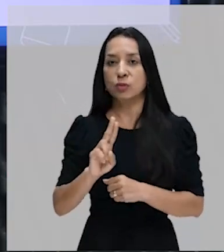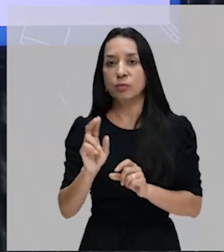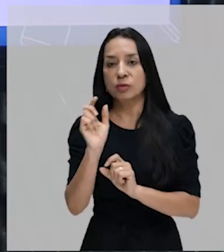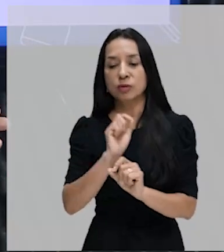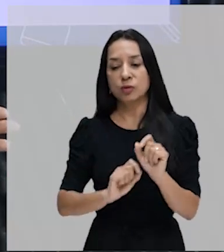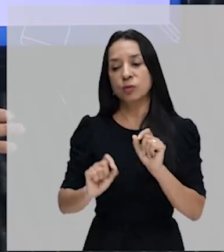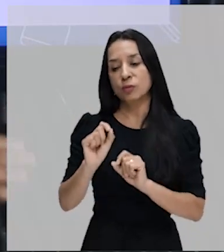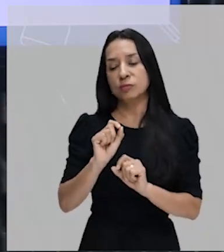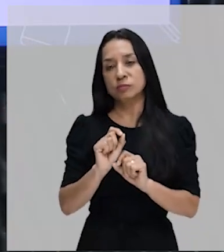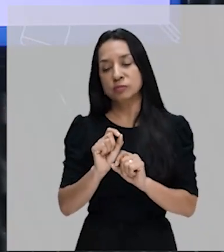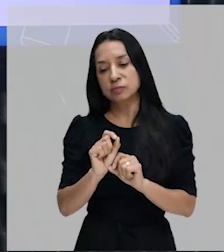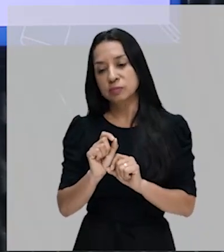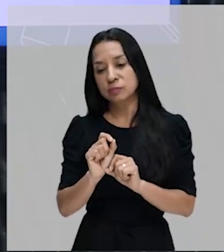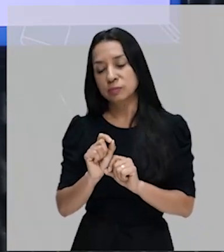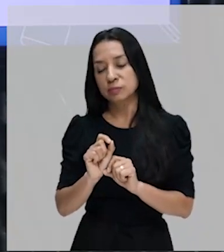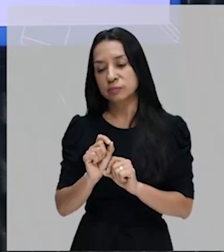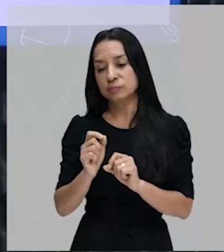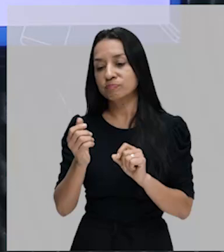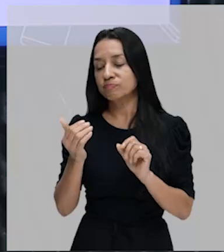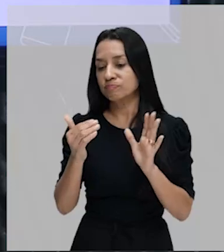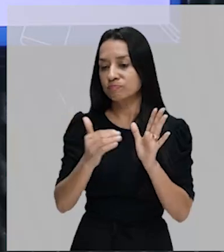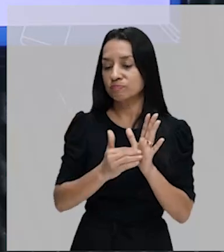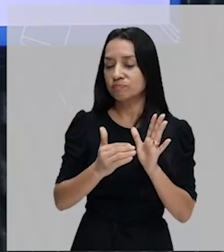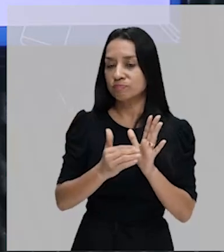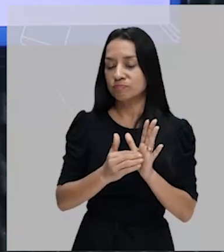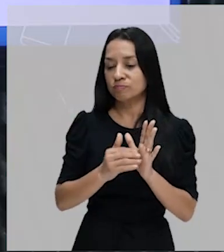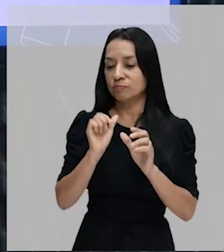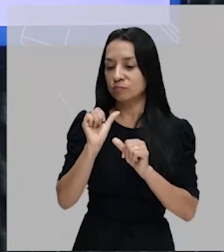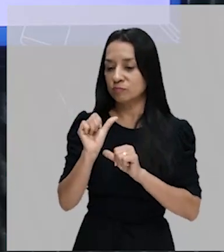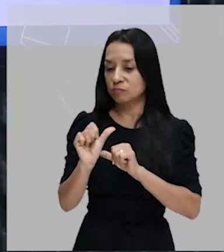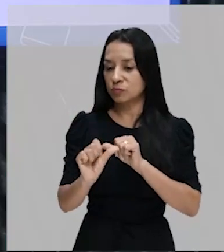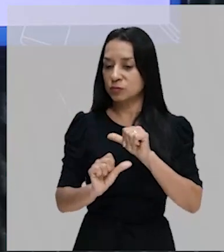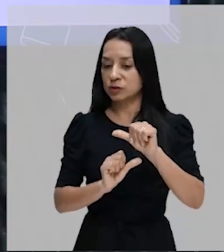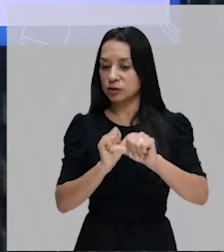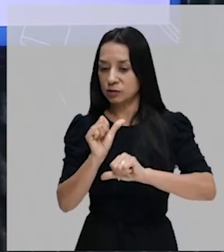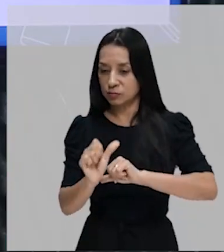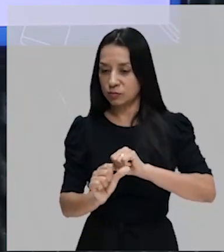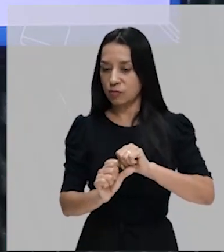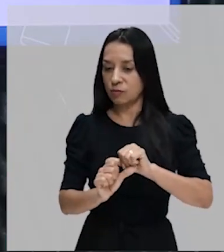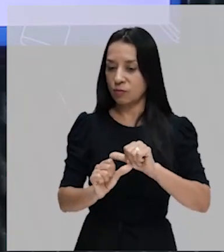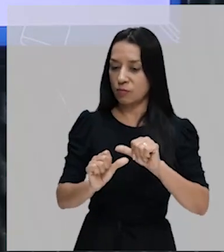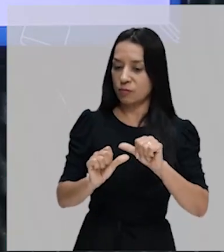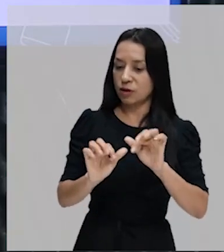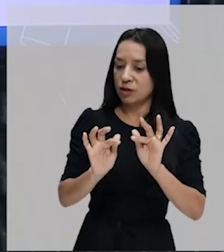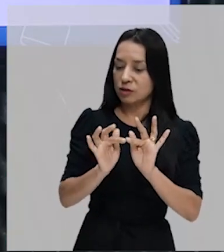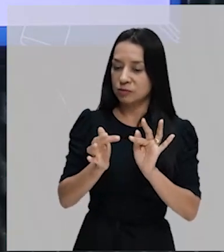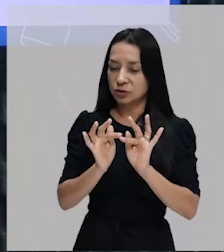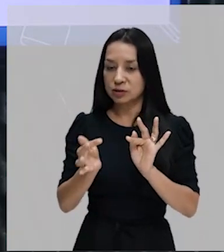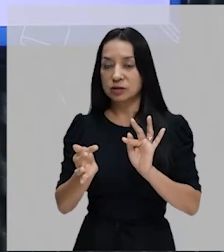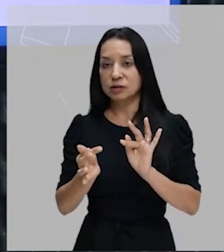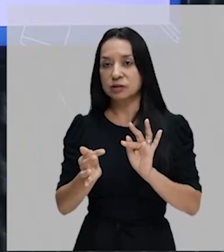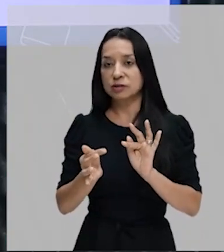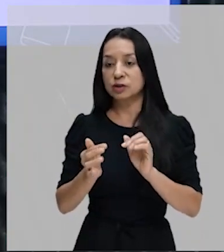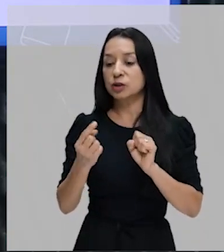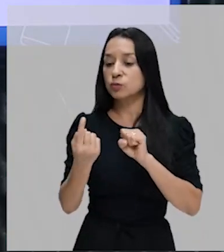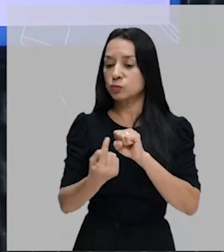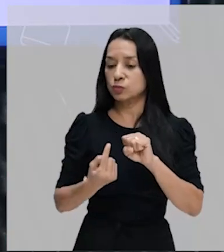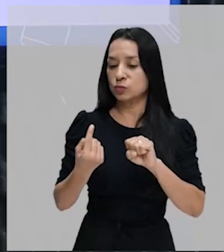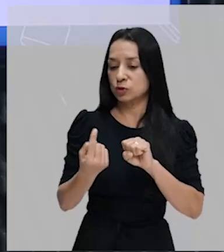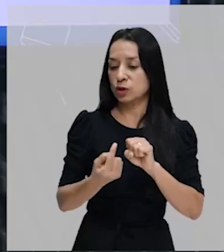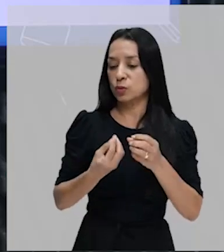isso, até vira, na função sintática, sujeito, né? Como na língua portuguesa,